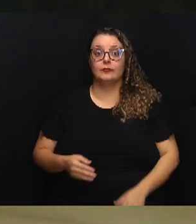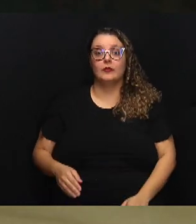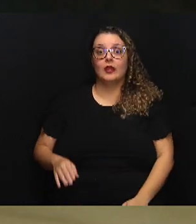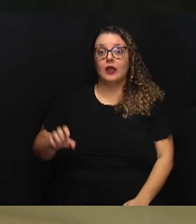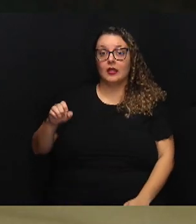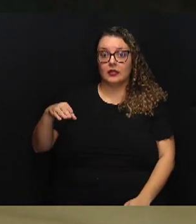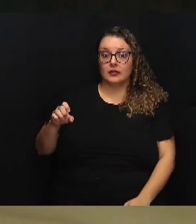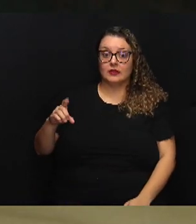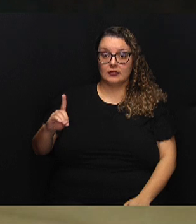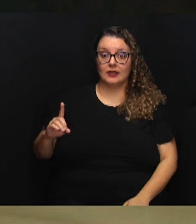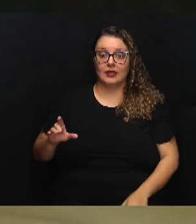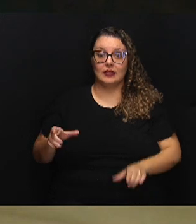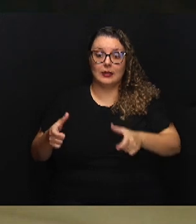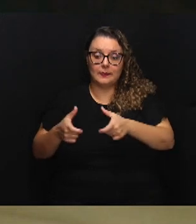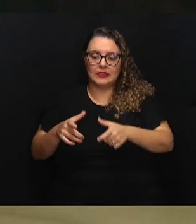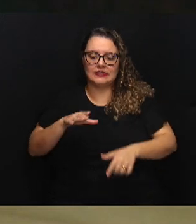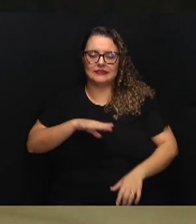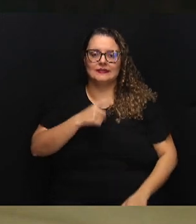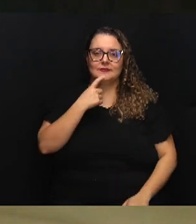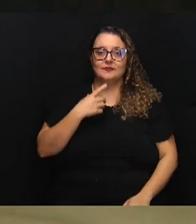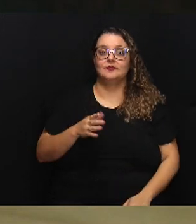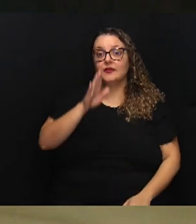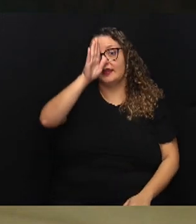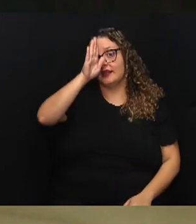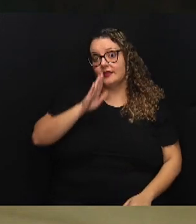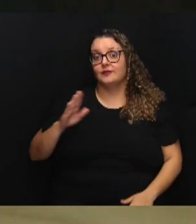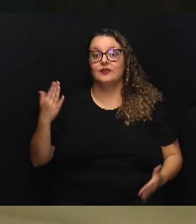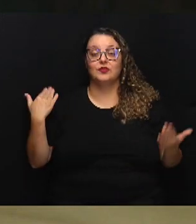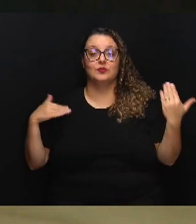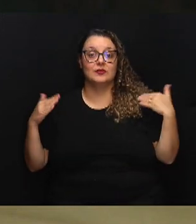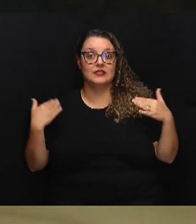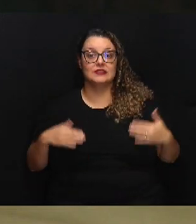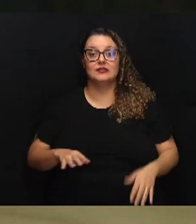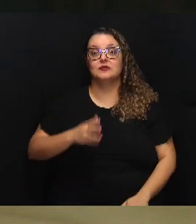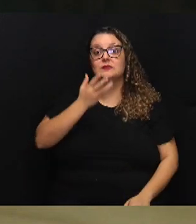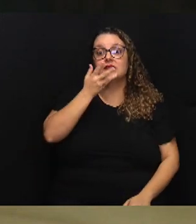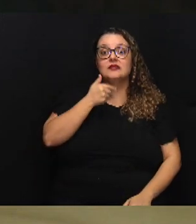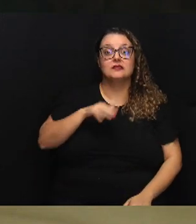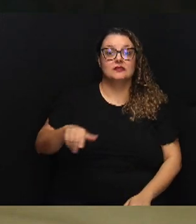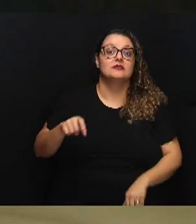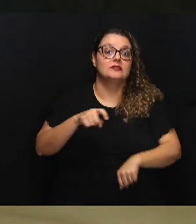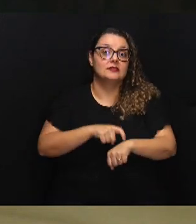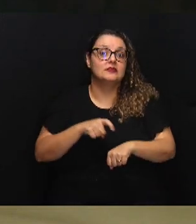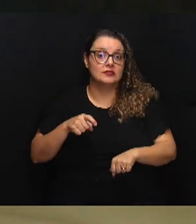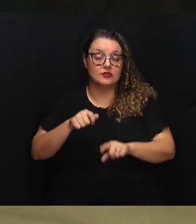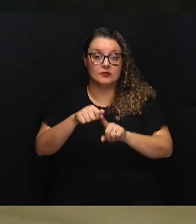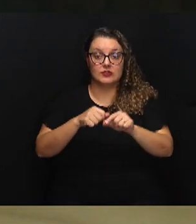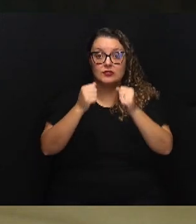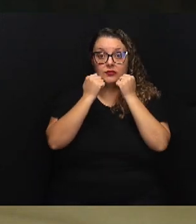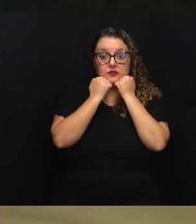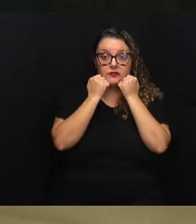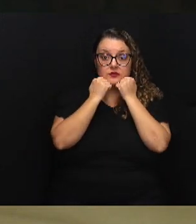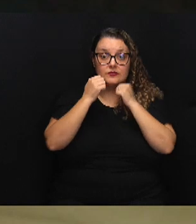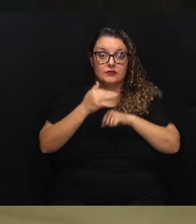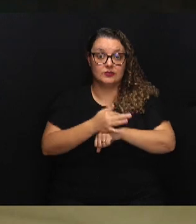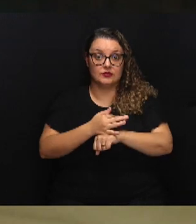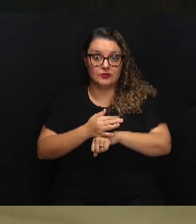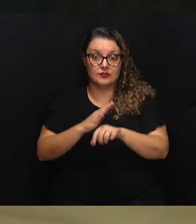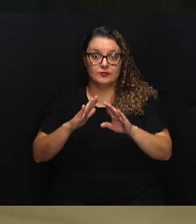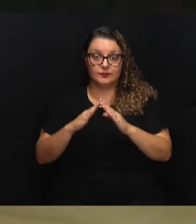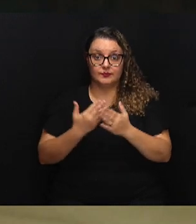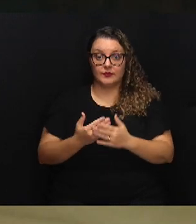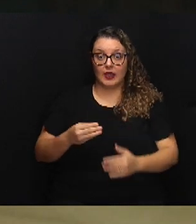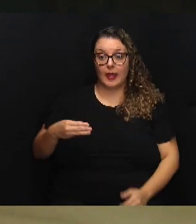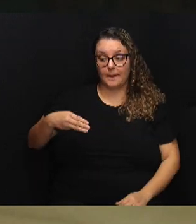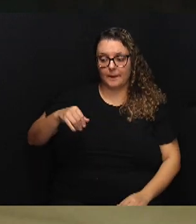opção educativa e gratuita para as crianças agora nas férias. Durante esse período de julho, período de férias escolares, a Mini